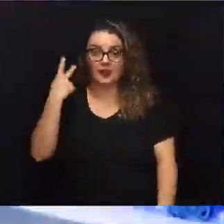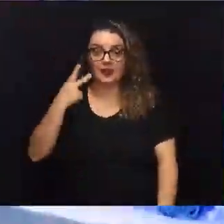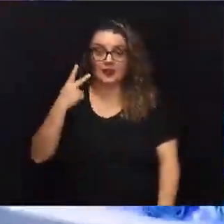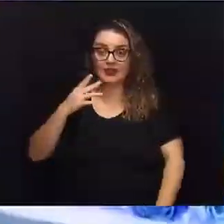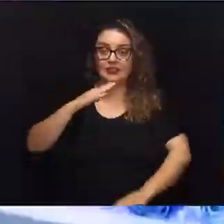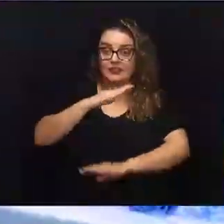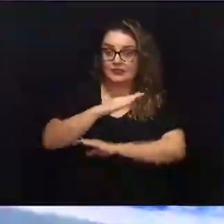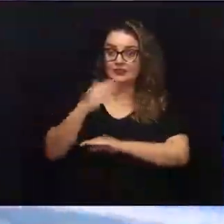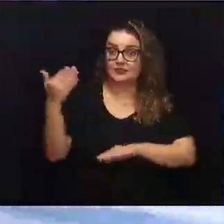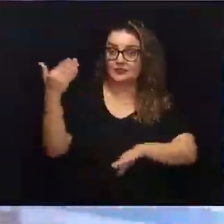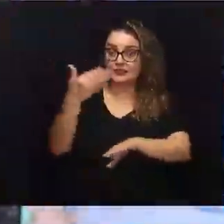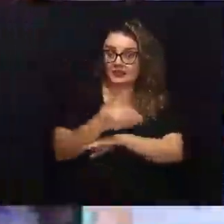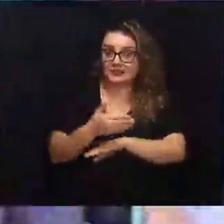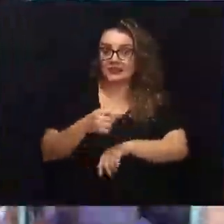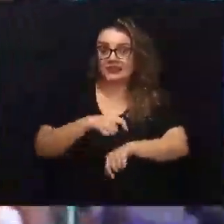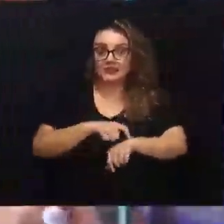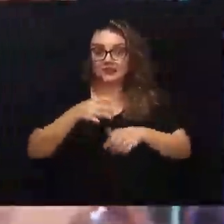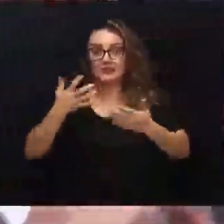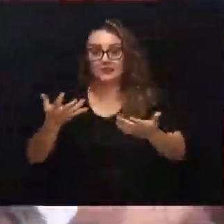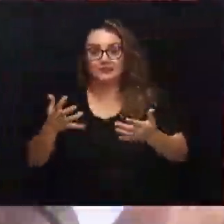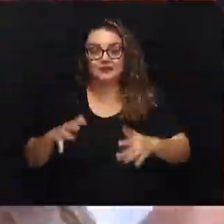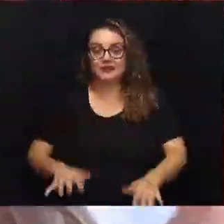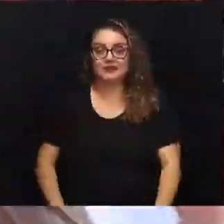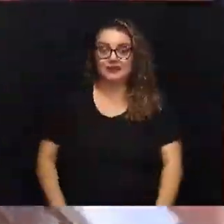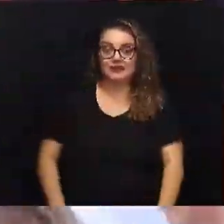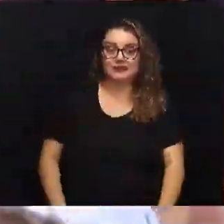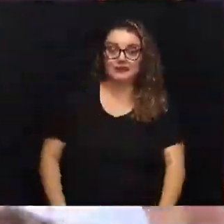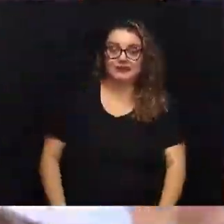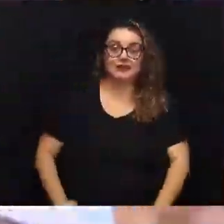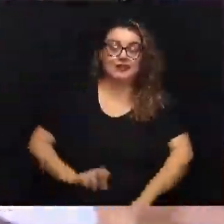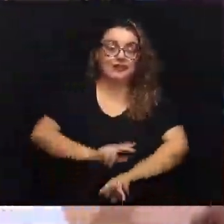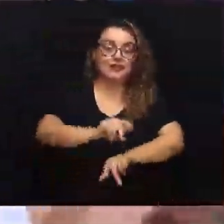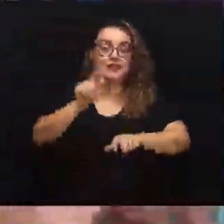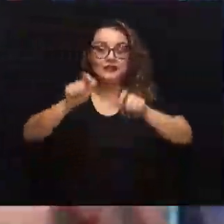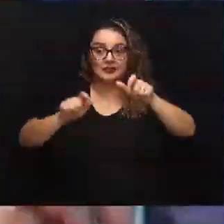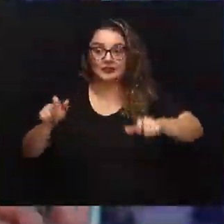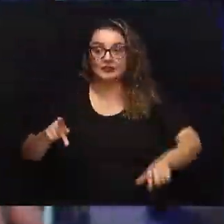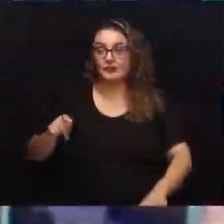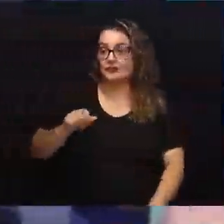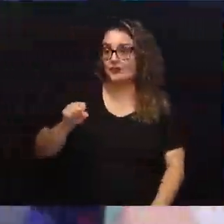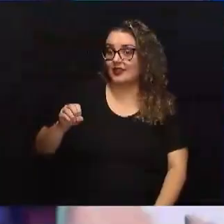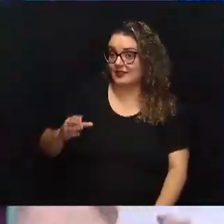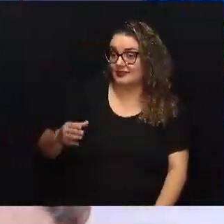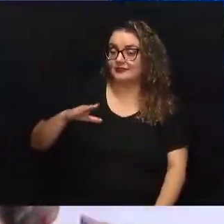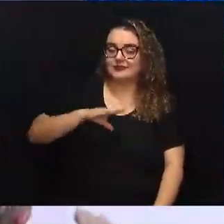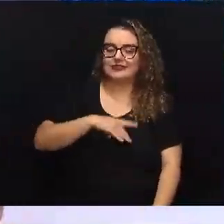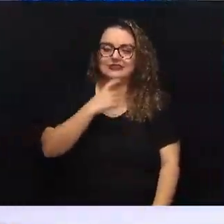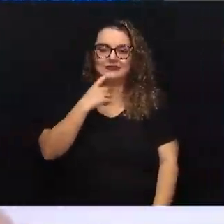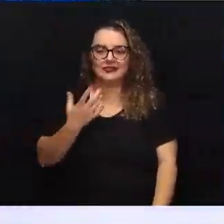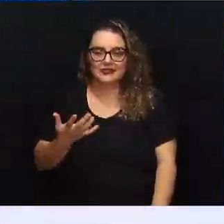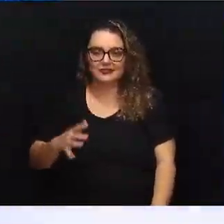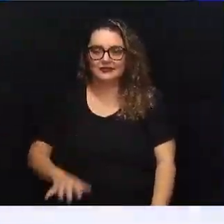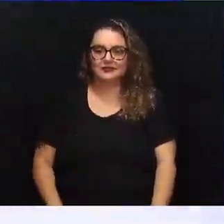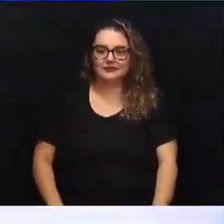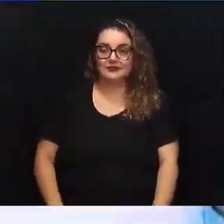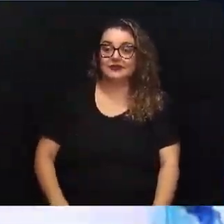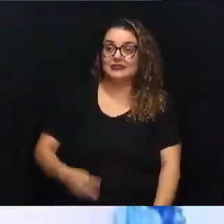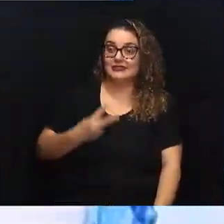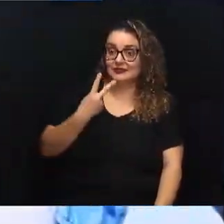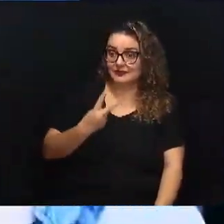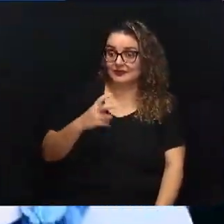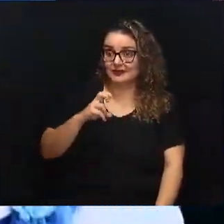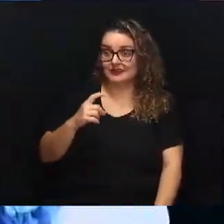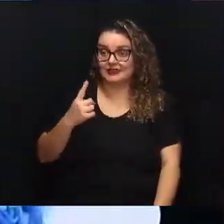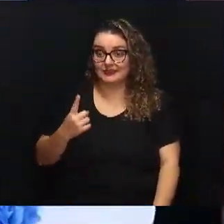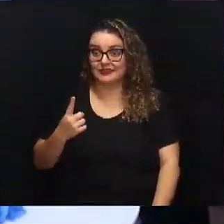também participa desse momento. Muita gente aqui no Pátio Municipal. Nesses